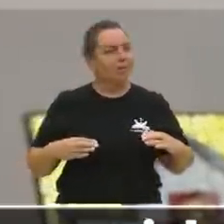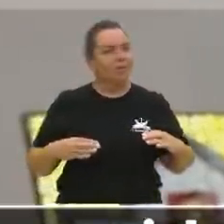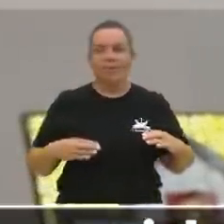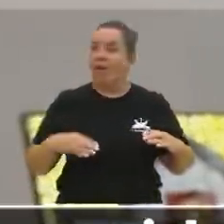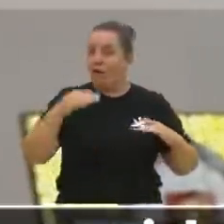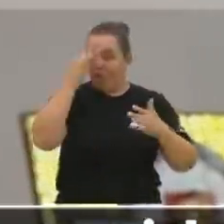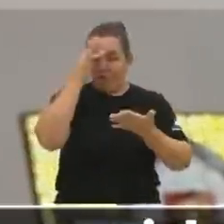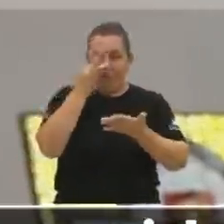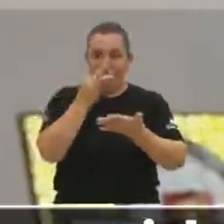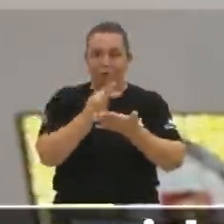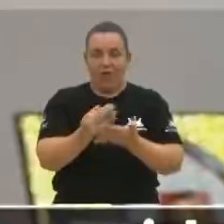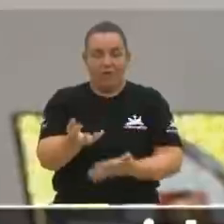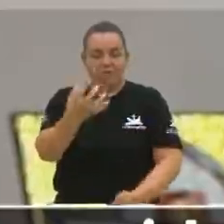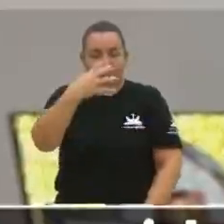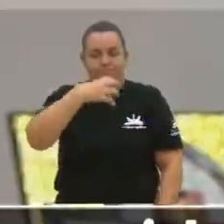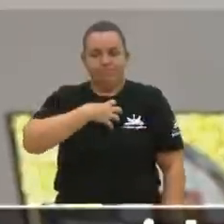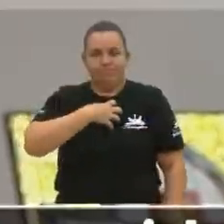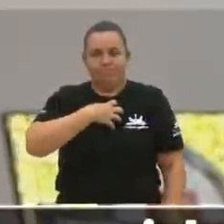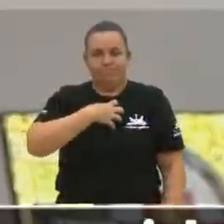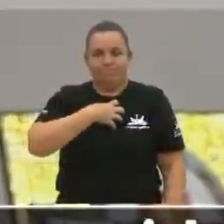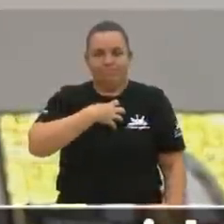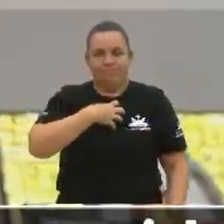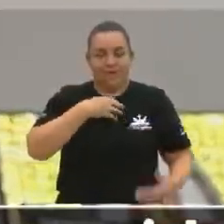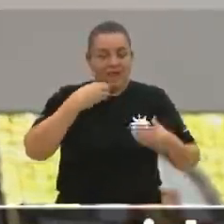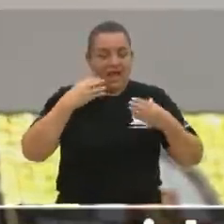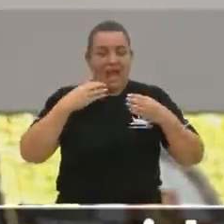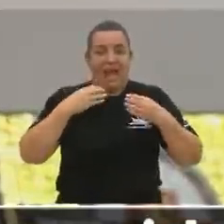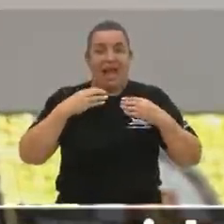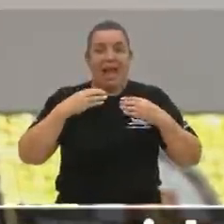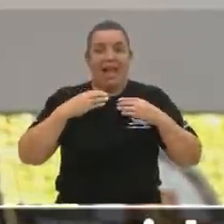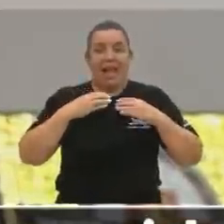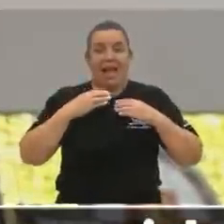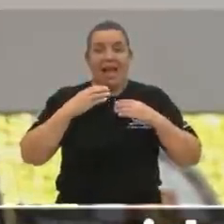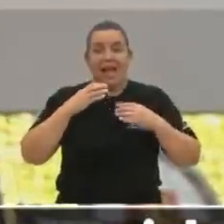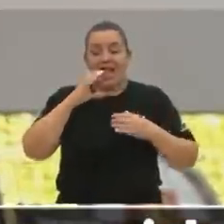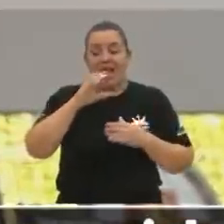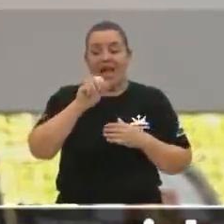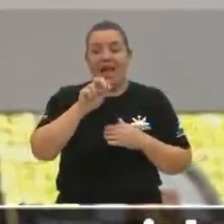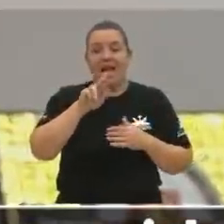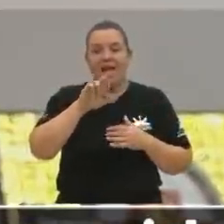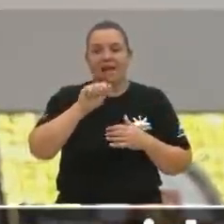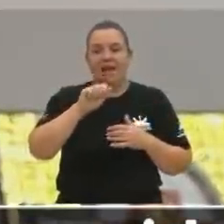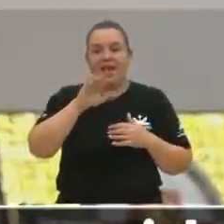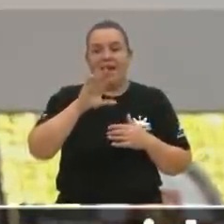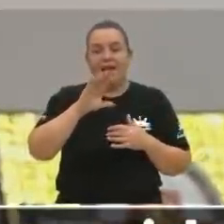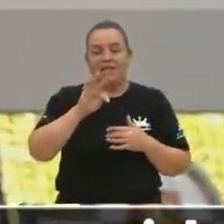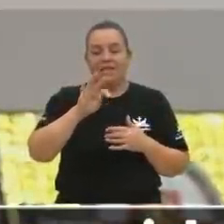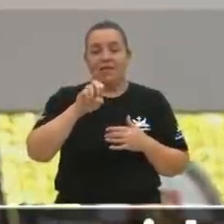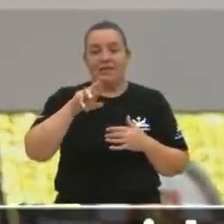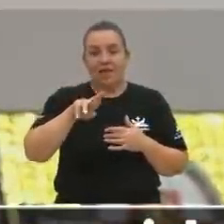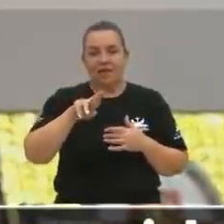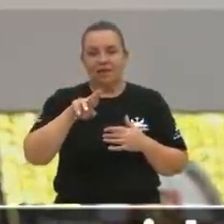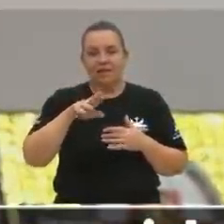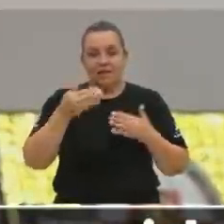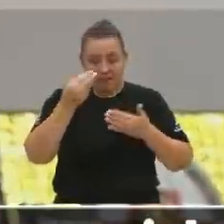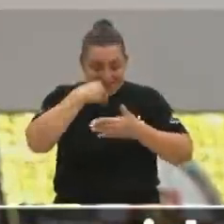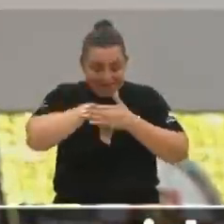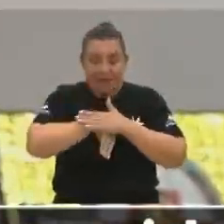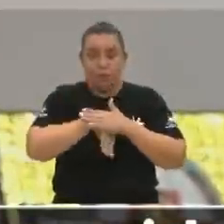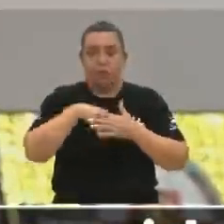o Zé é uma questão de a espiritualidade de santidade interior